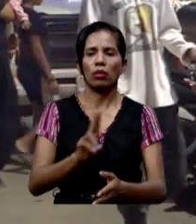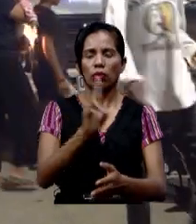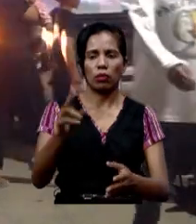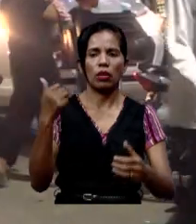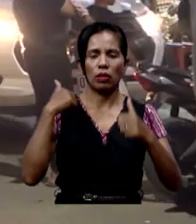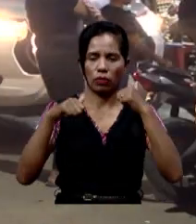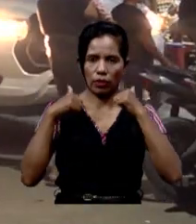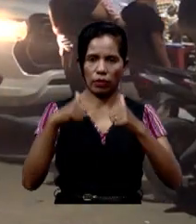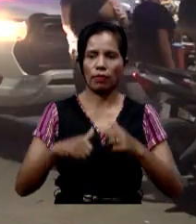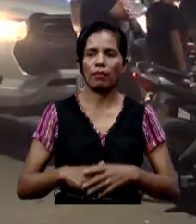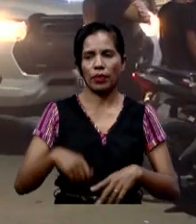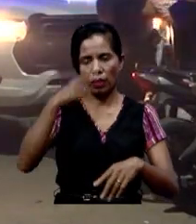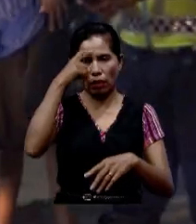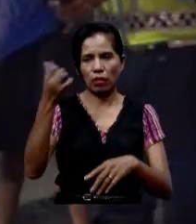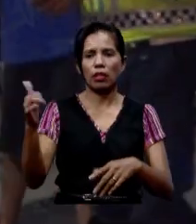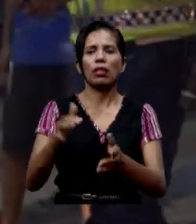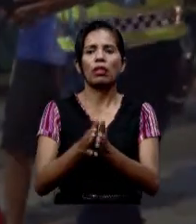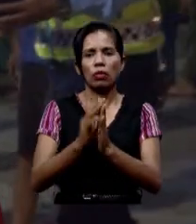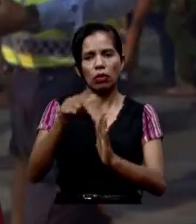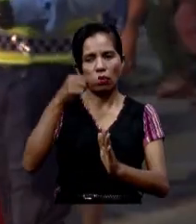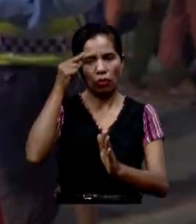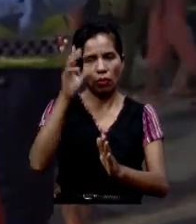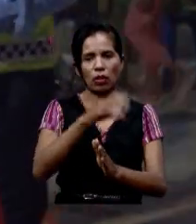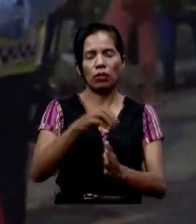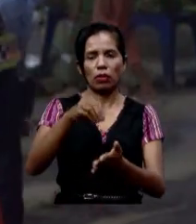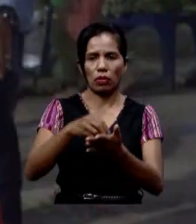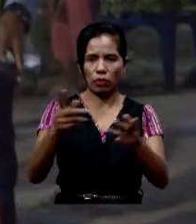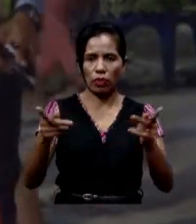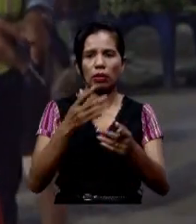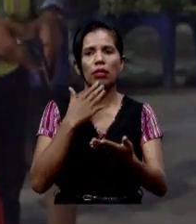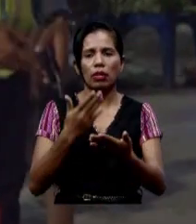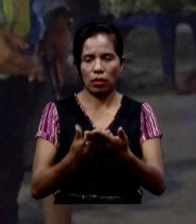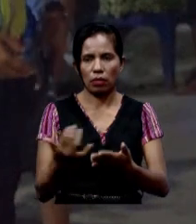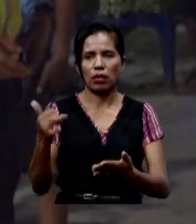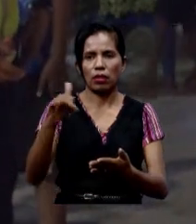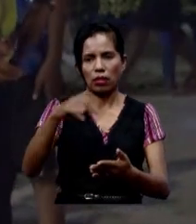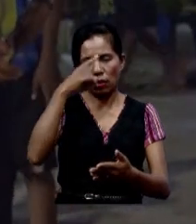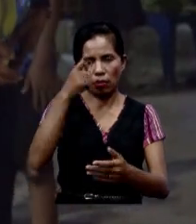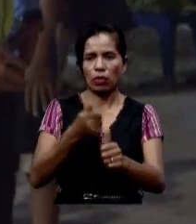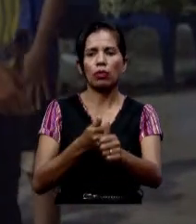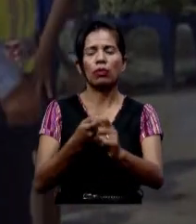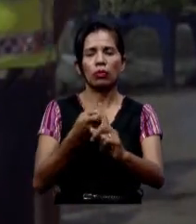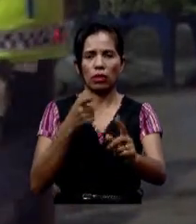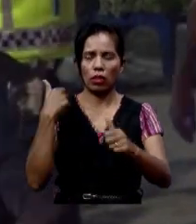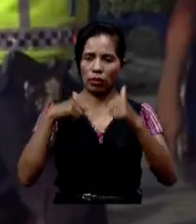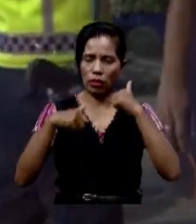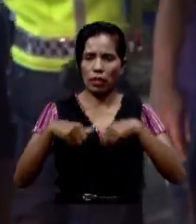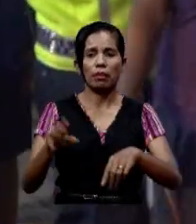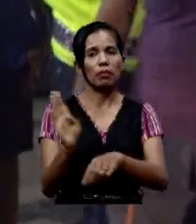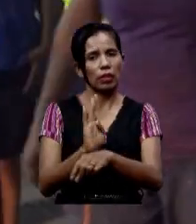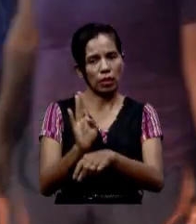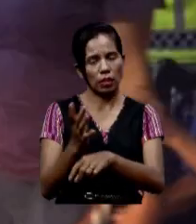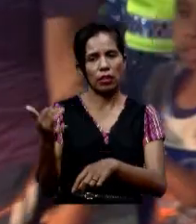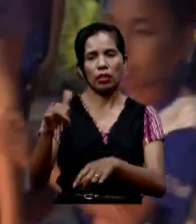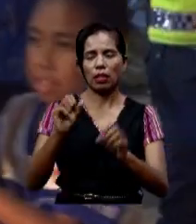atividade de negócio. Tamba ne, Sira justo ba governo atu cria fatin digno ba Sira, tamba lingus de atividade de negócio hirat ne,